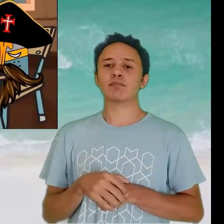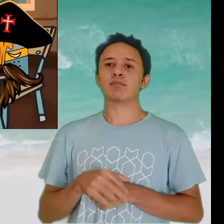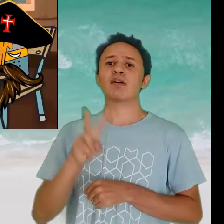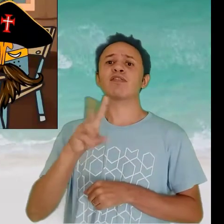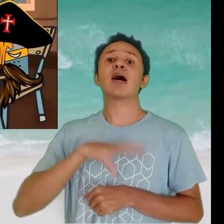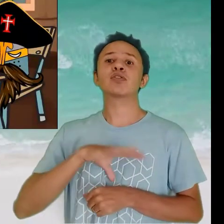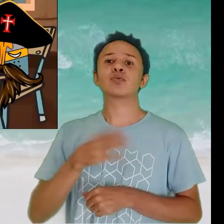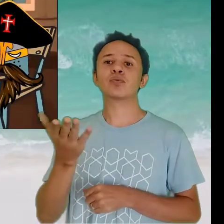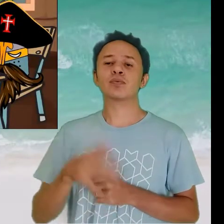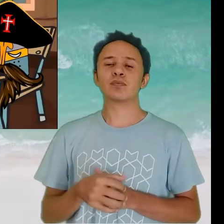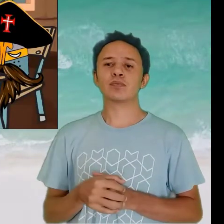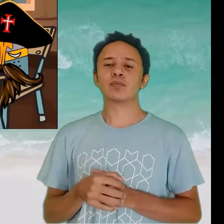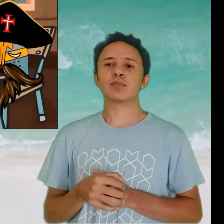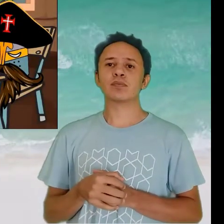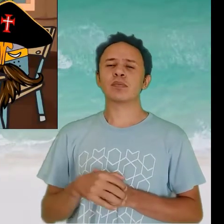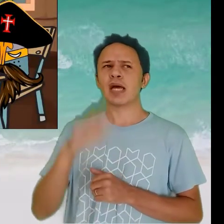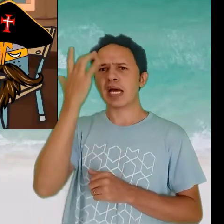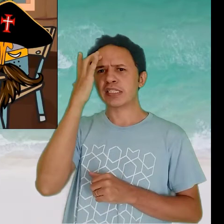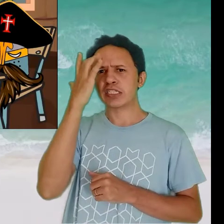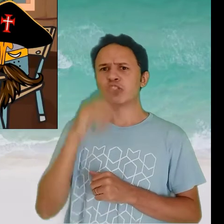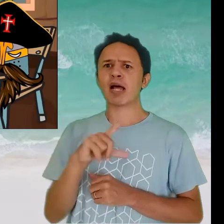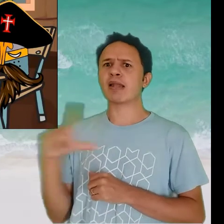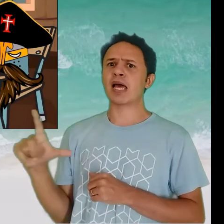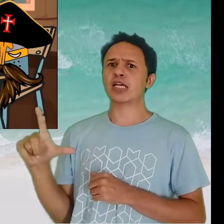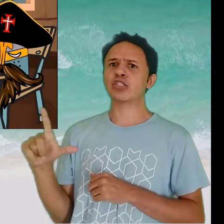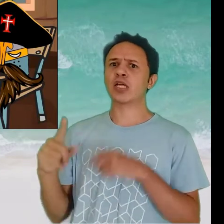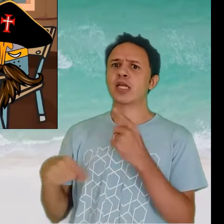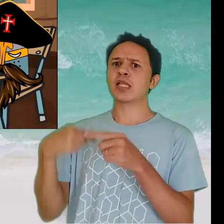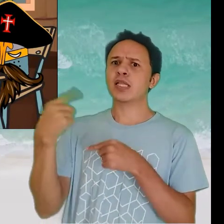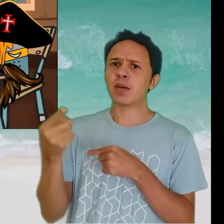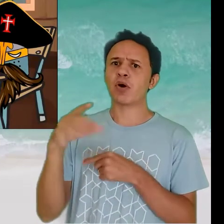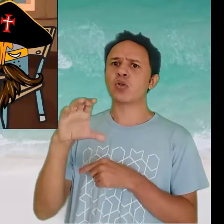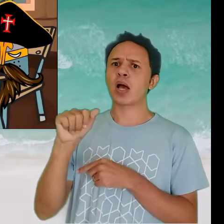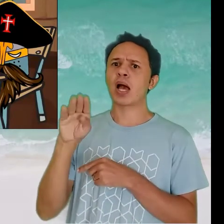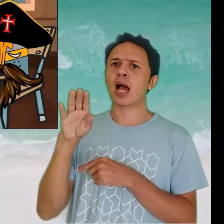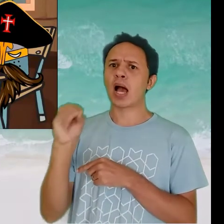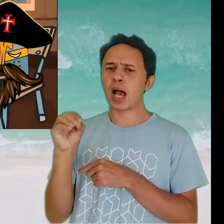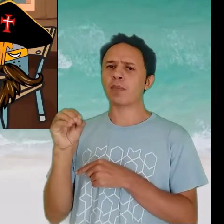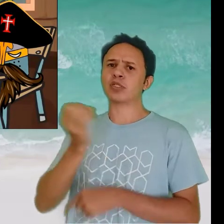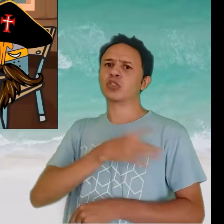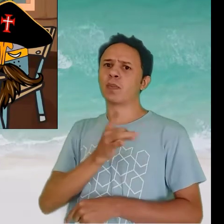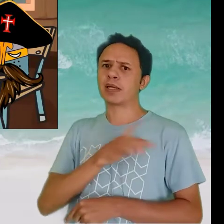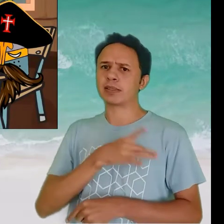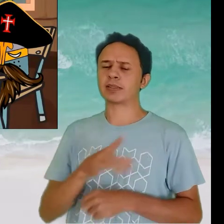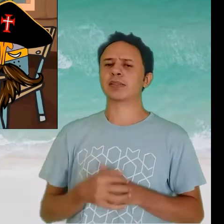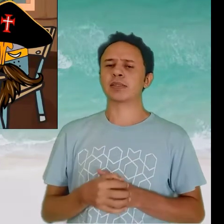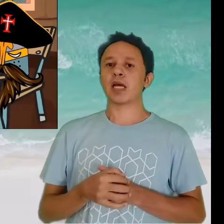Errado. Vasco? As Índias ficam a leste, após o Cabo das Tormentas, professor.